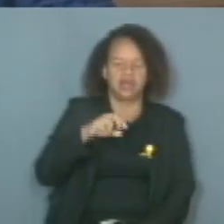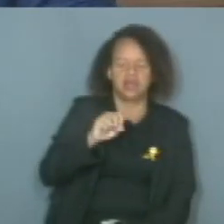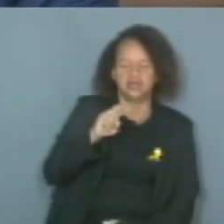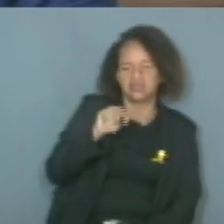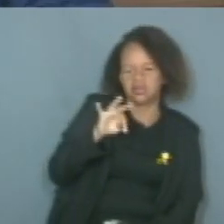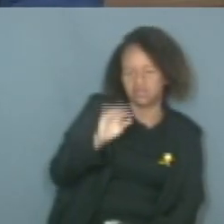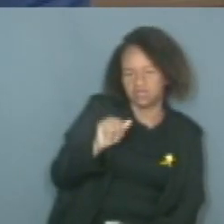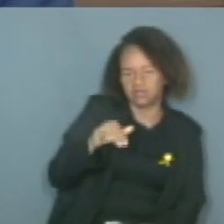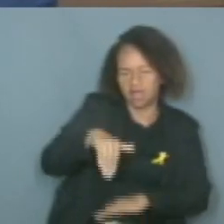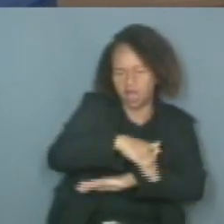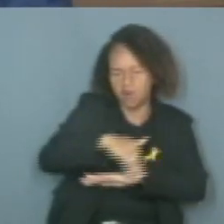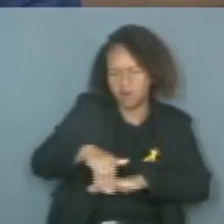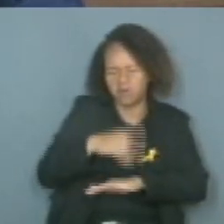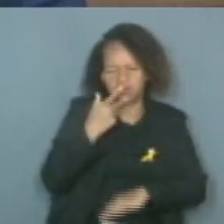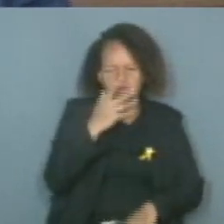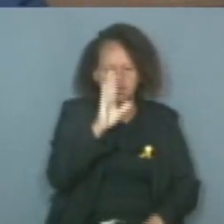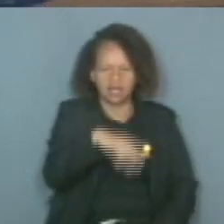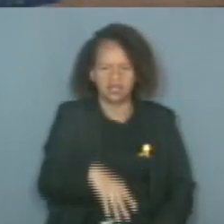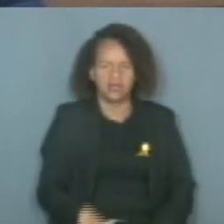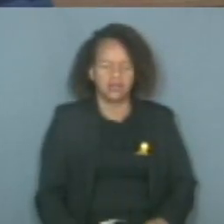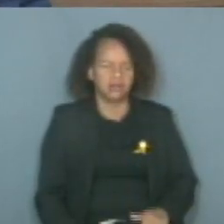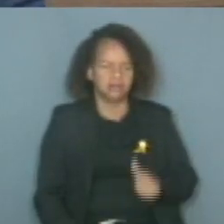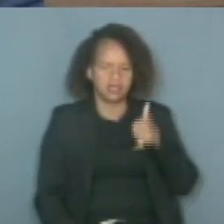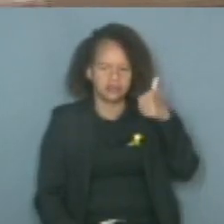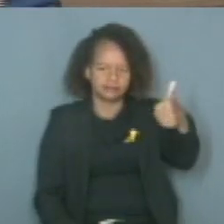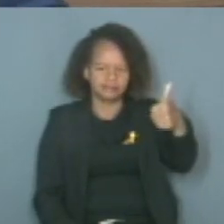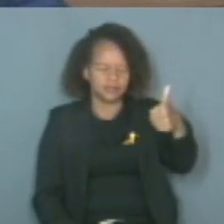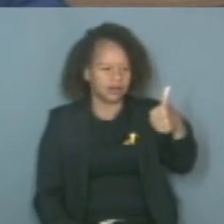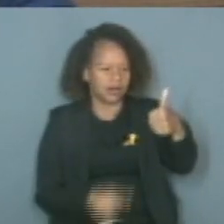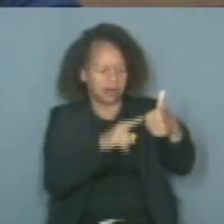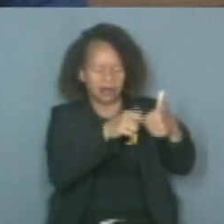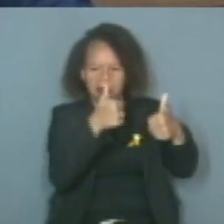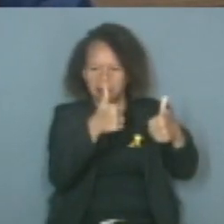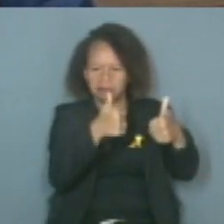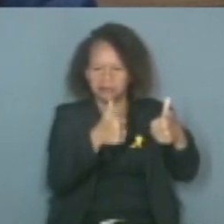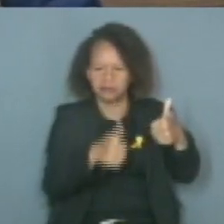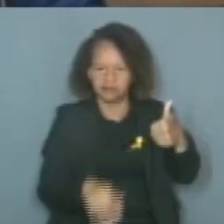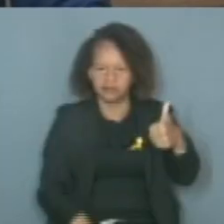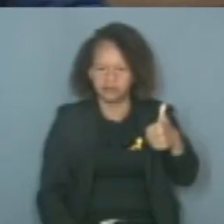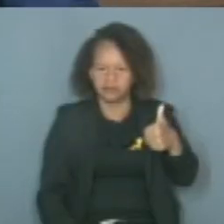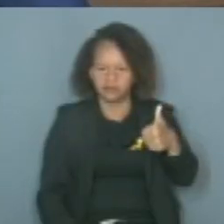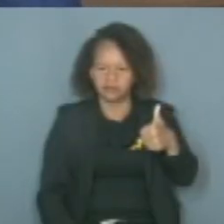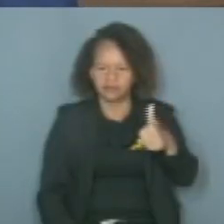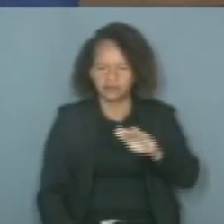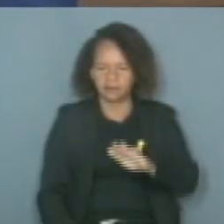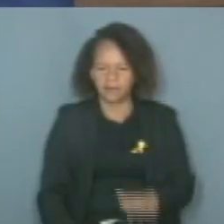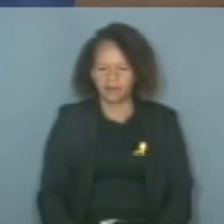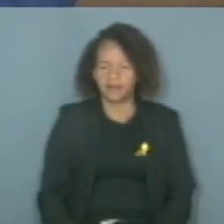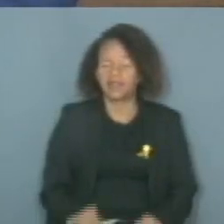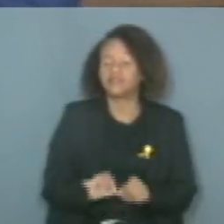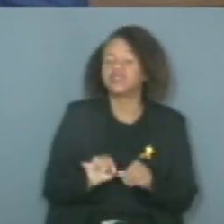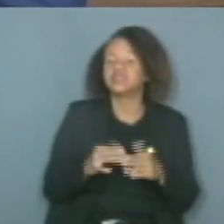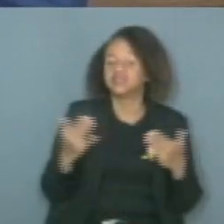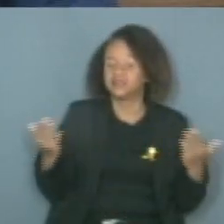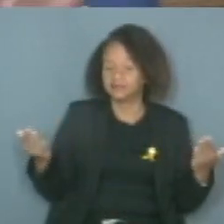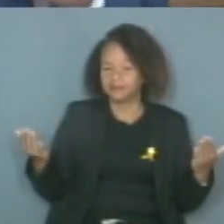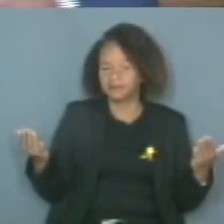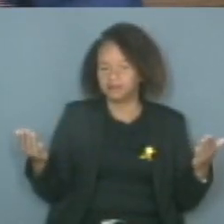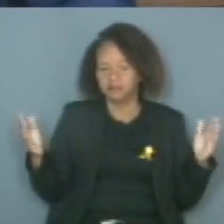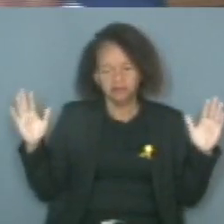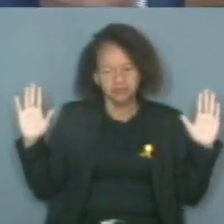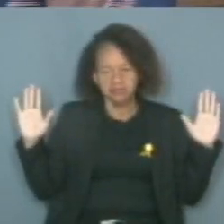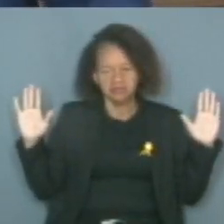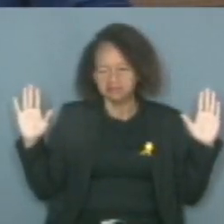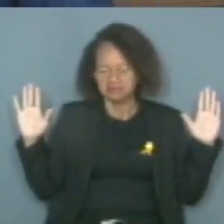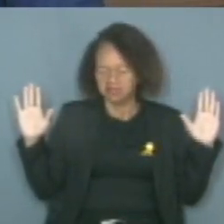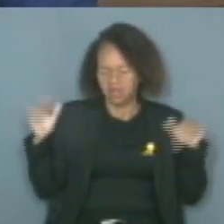rua, e ele fosse lá e desse um legal para a senhora. O que é que a senhora ia fazer? Não,